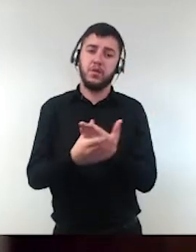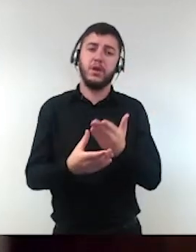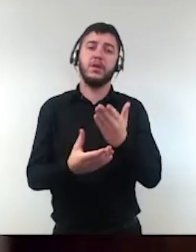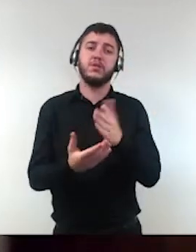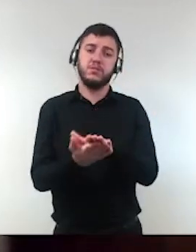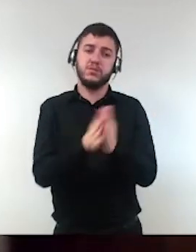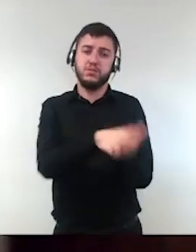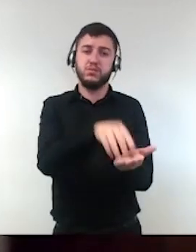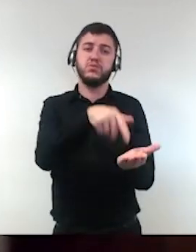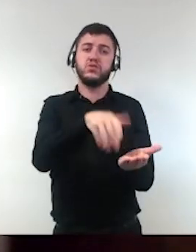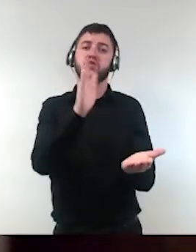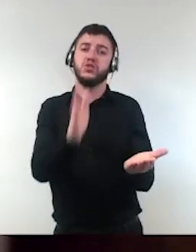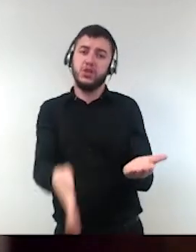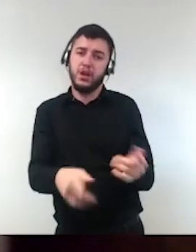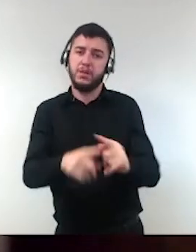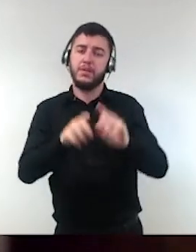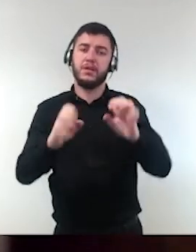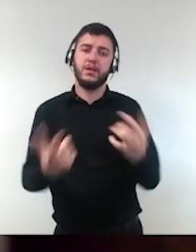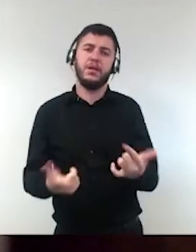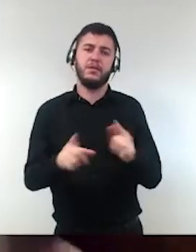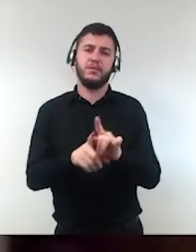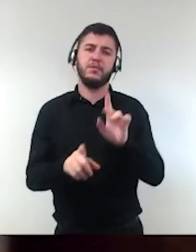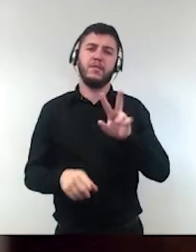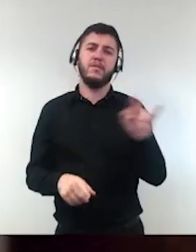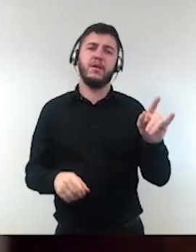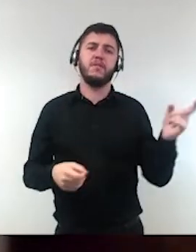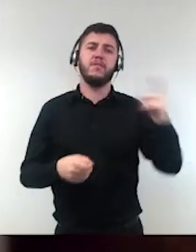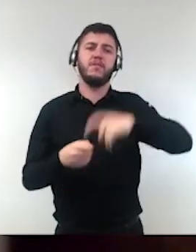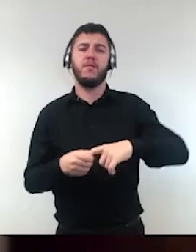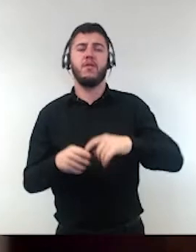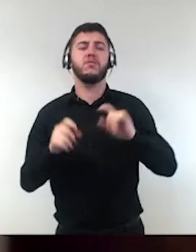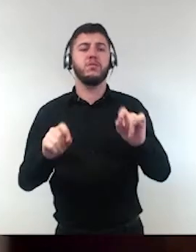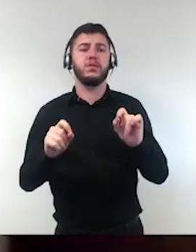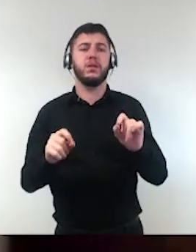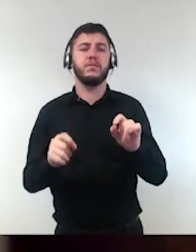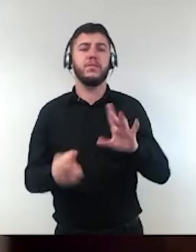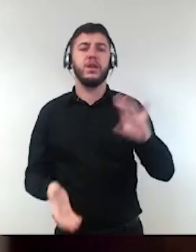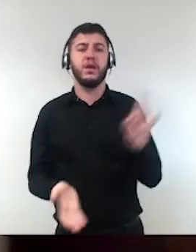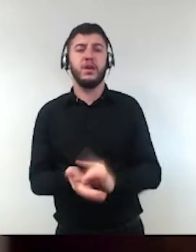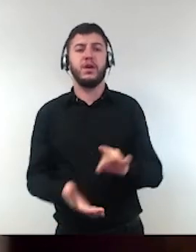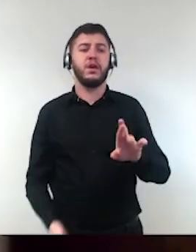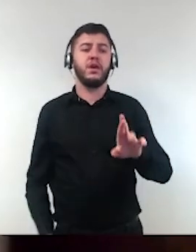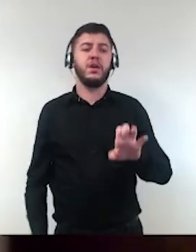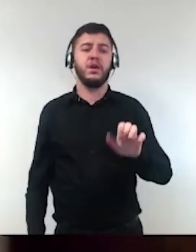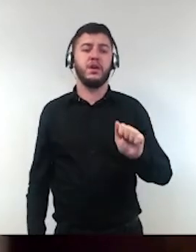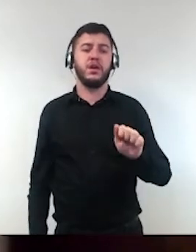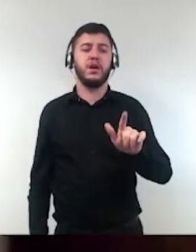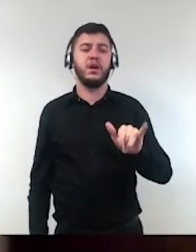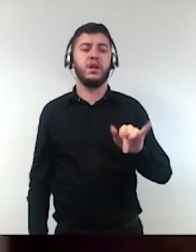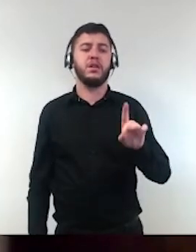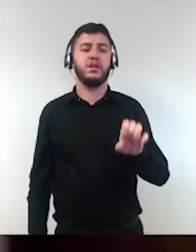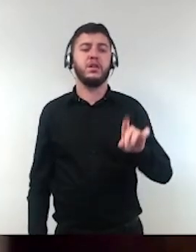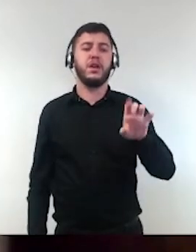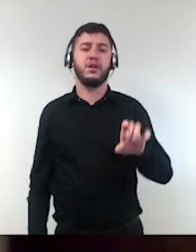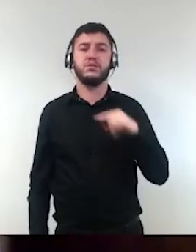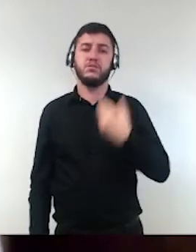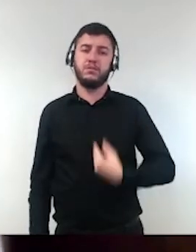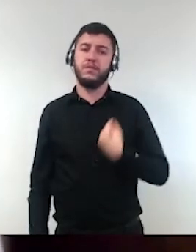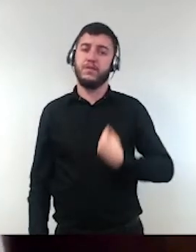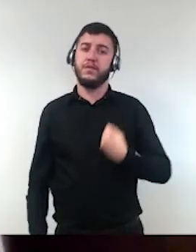certo, um retardo processual também por essa realidade. há tribunais brasileiros